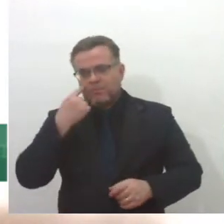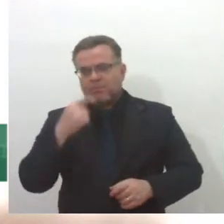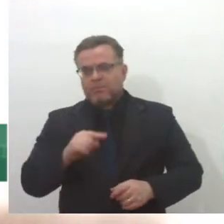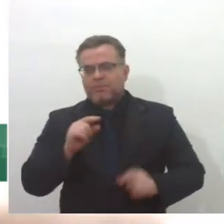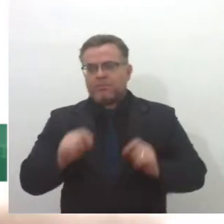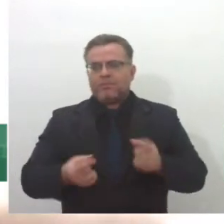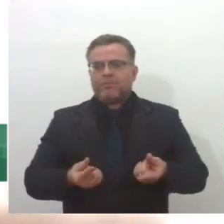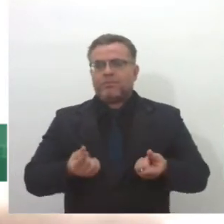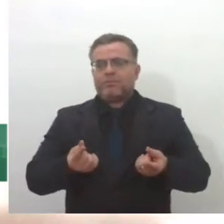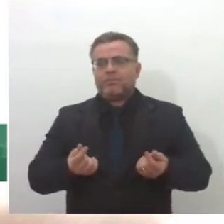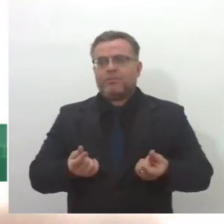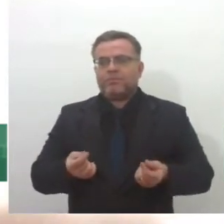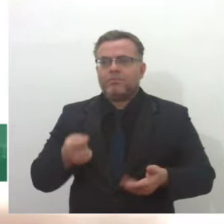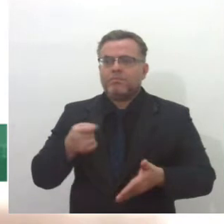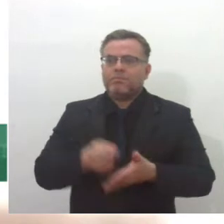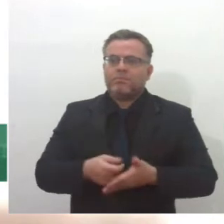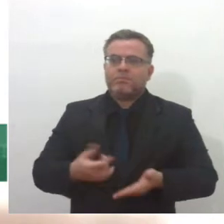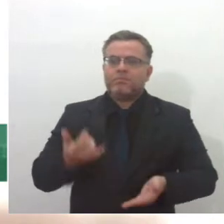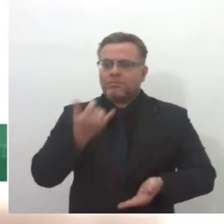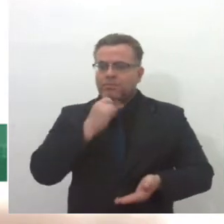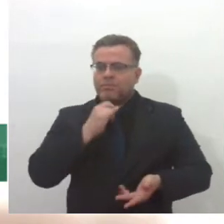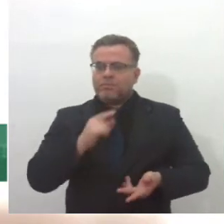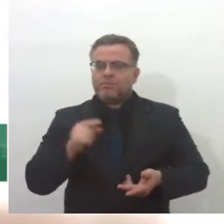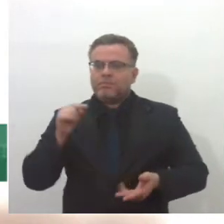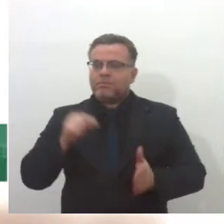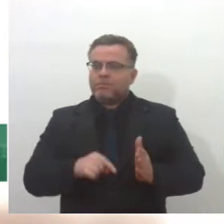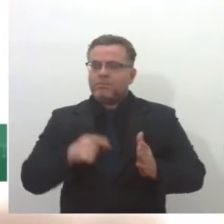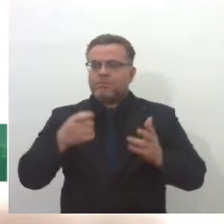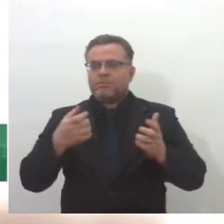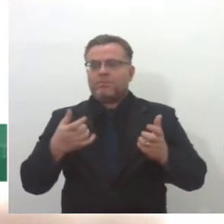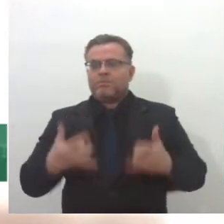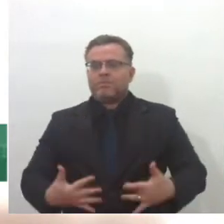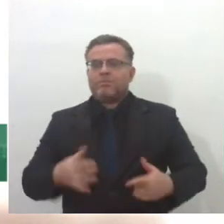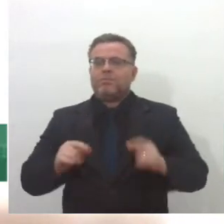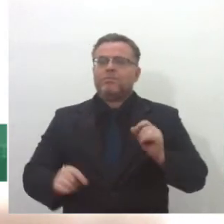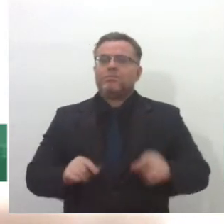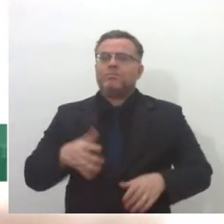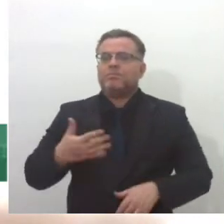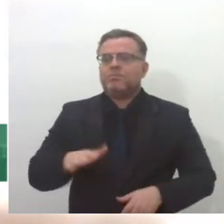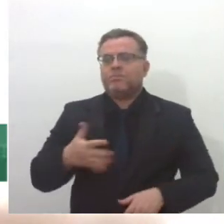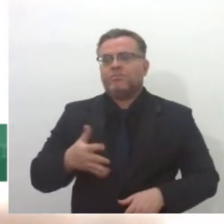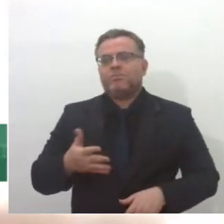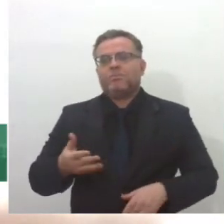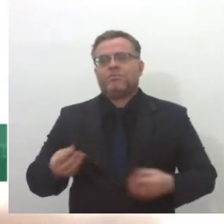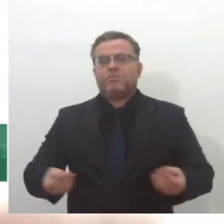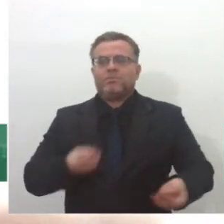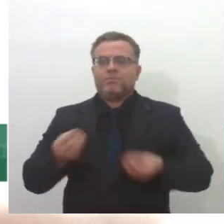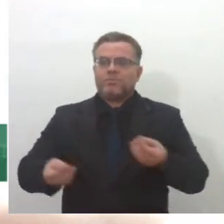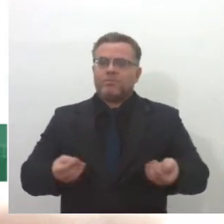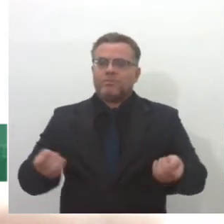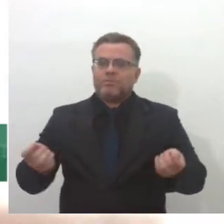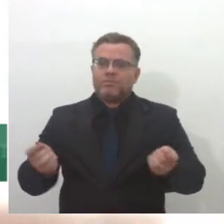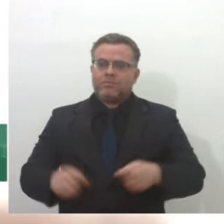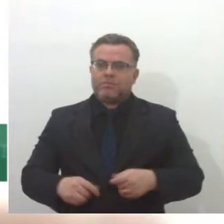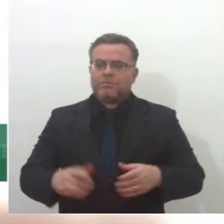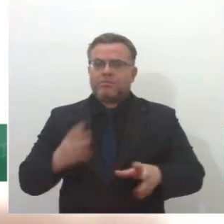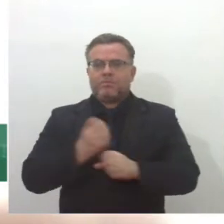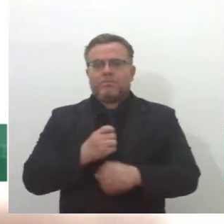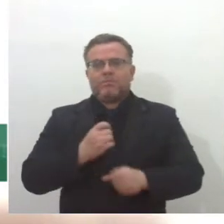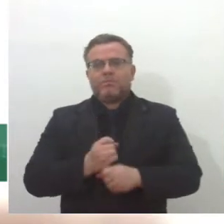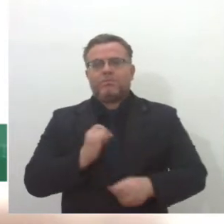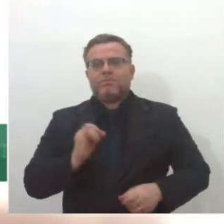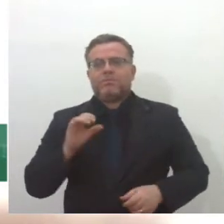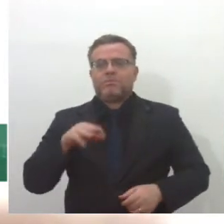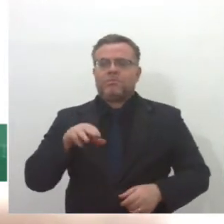E aqui embaixo ele discrimina o valor da base de cálculo, né, o cálculo do ICMS, a base de cálculo do